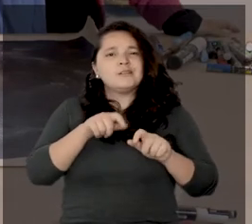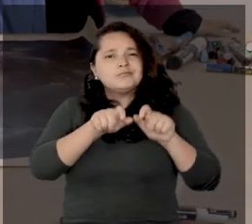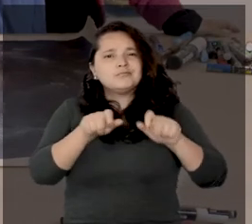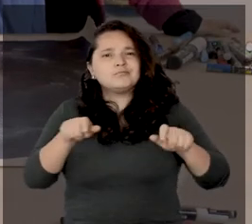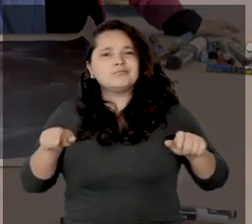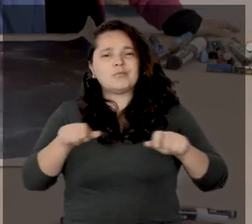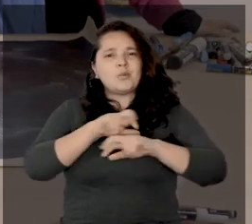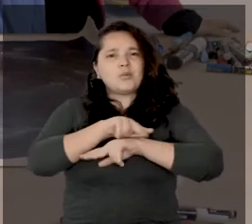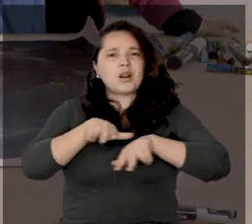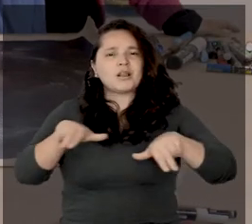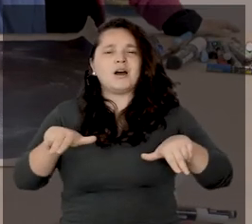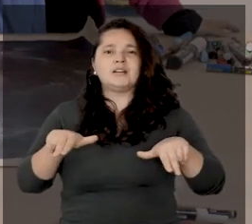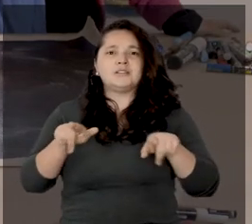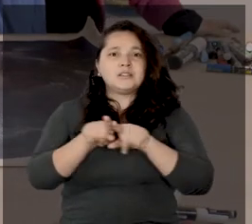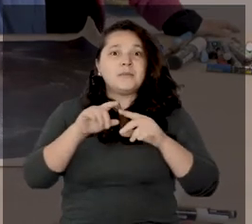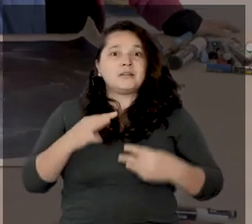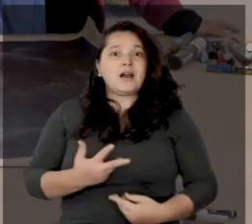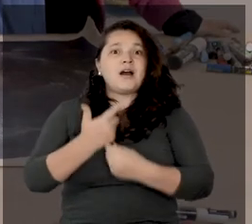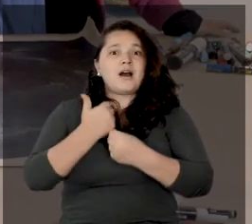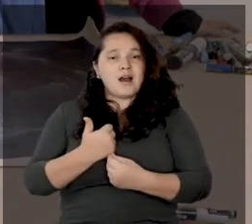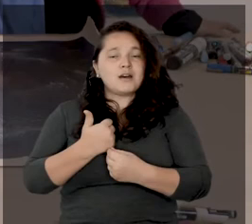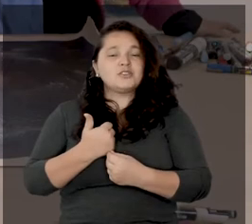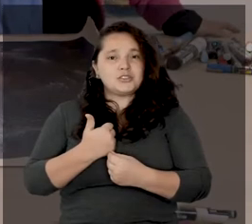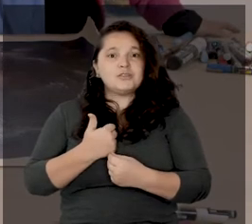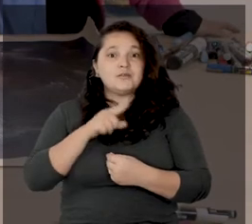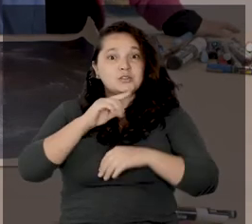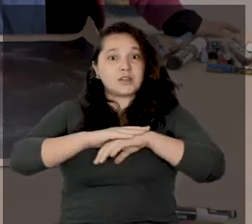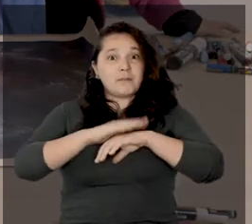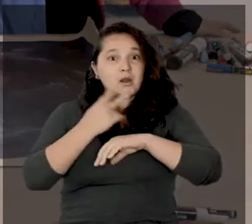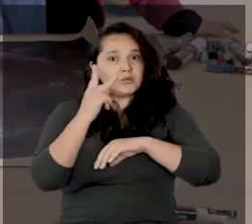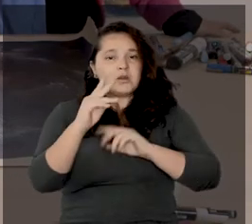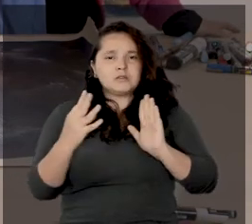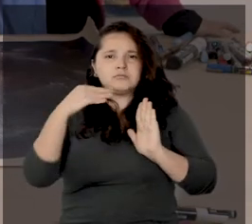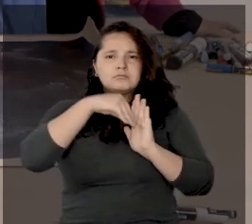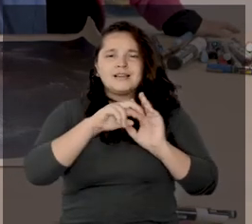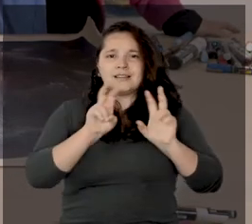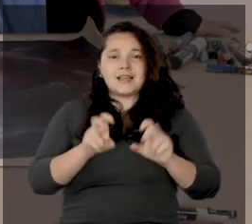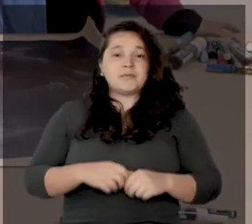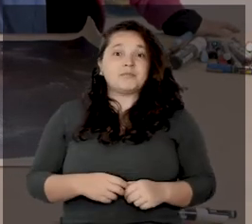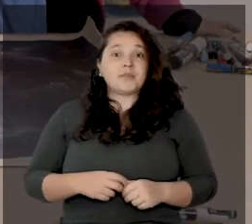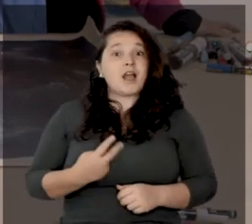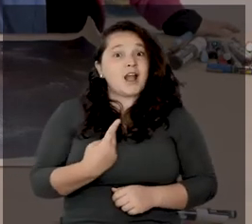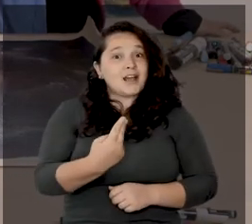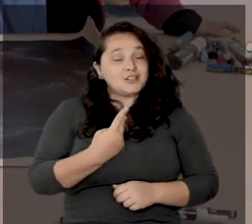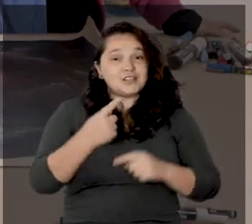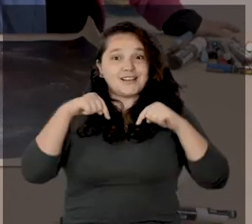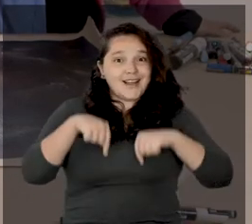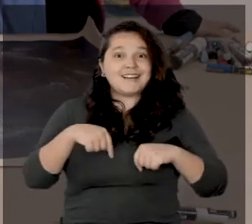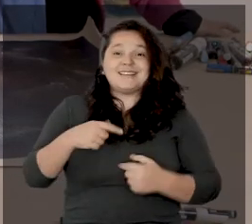pluralidade, da arte, enfim. E agora estamos aqui, nós dois de